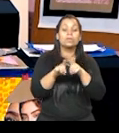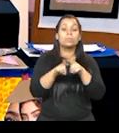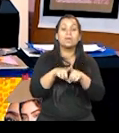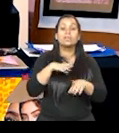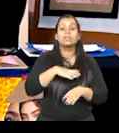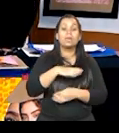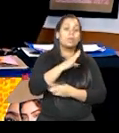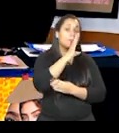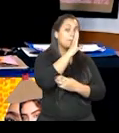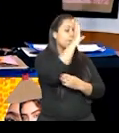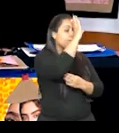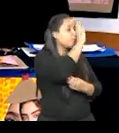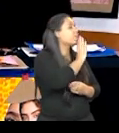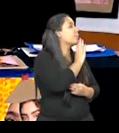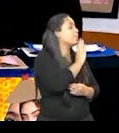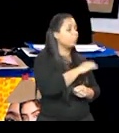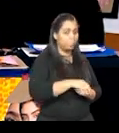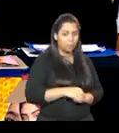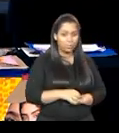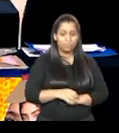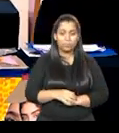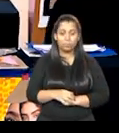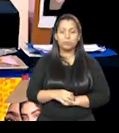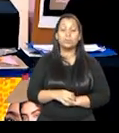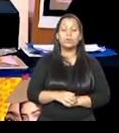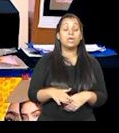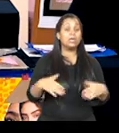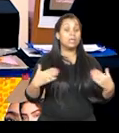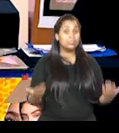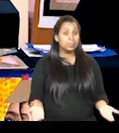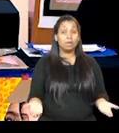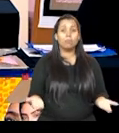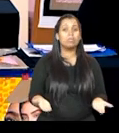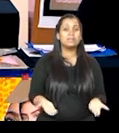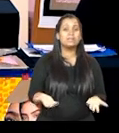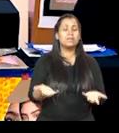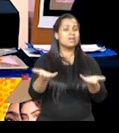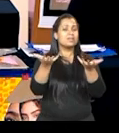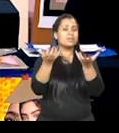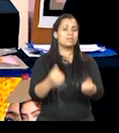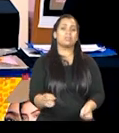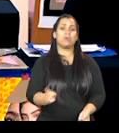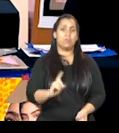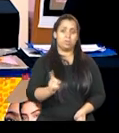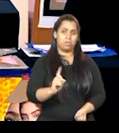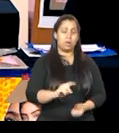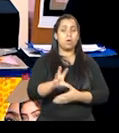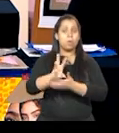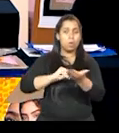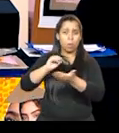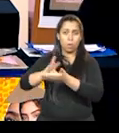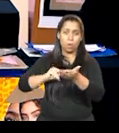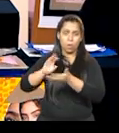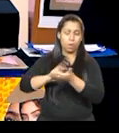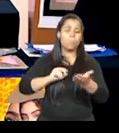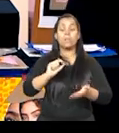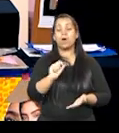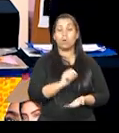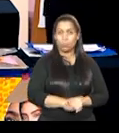perfil. Os cubistas, eles recusavam a ideia da arte como imitação da natureza.